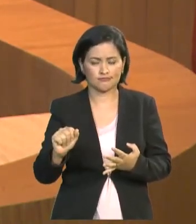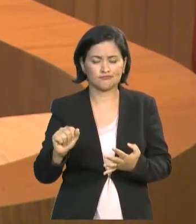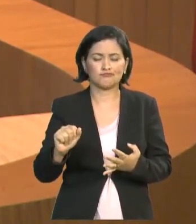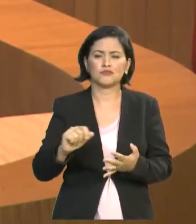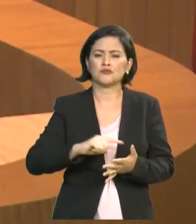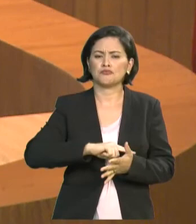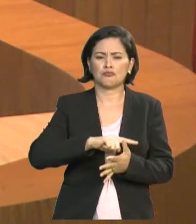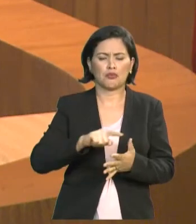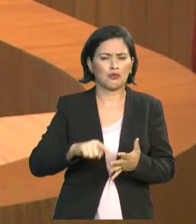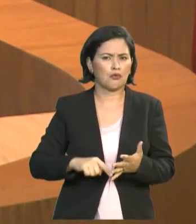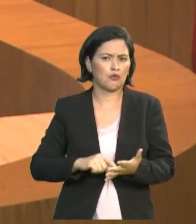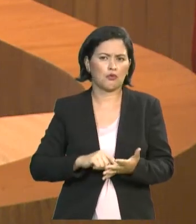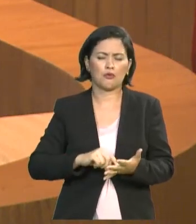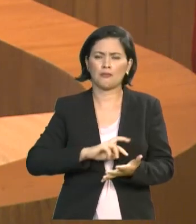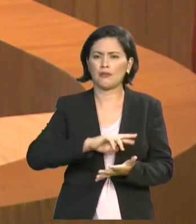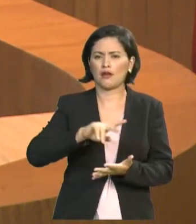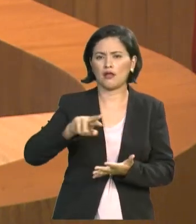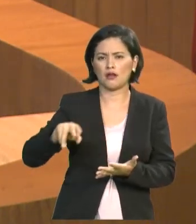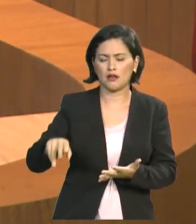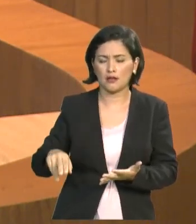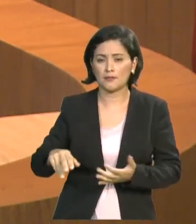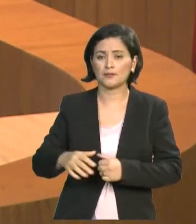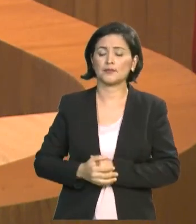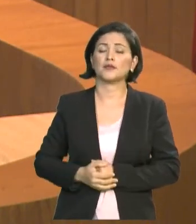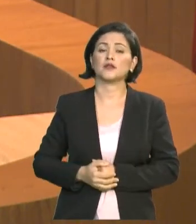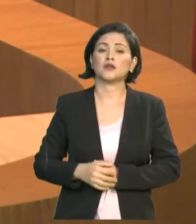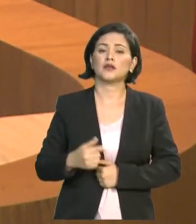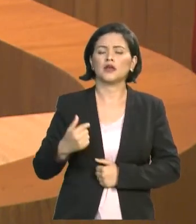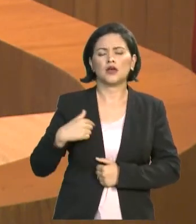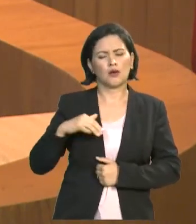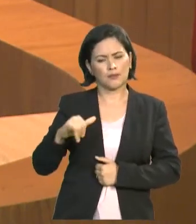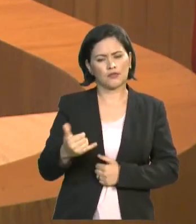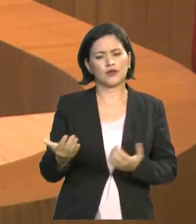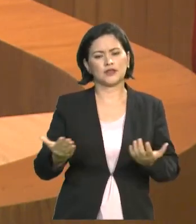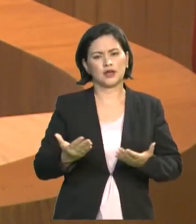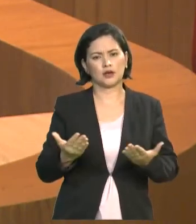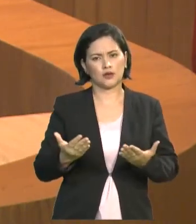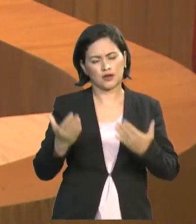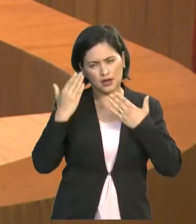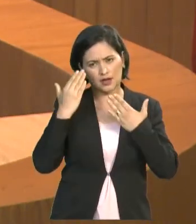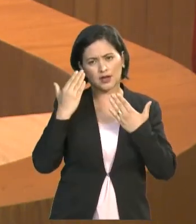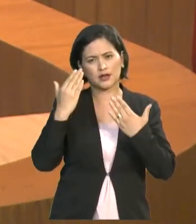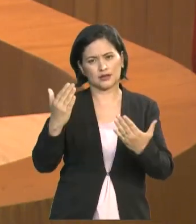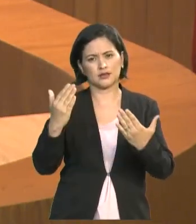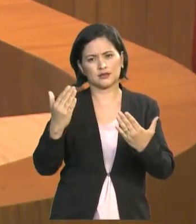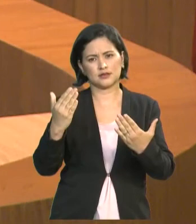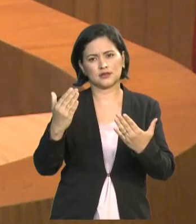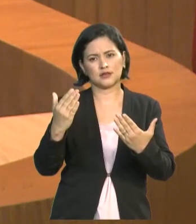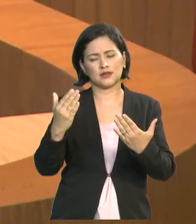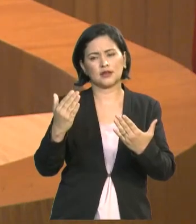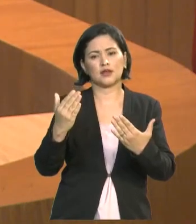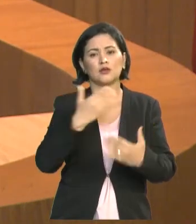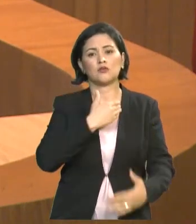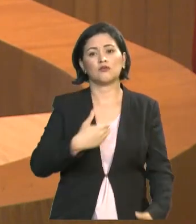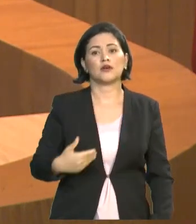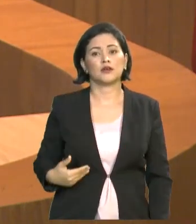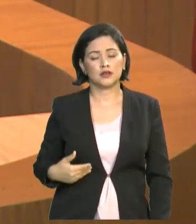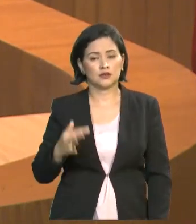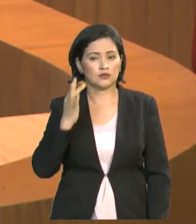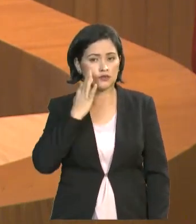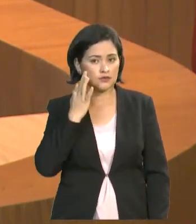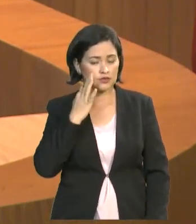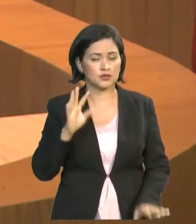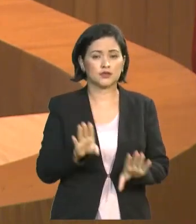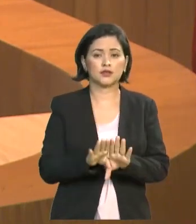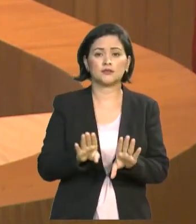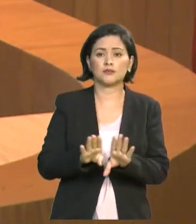de Buriticupu e região, ao governador Flávio Dino e ao diretor do DETRAN, Francisco Najib,